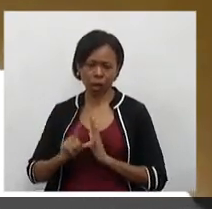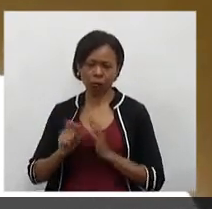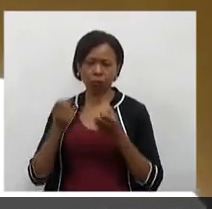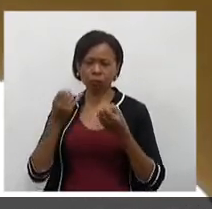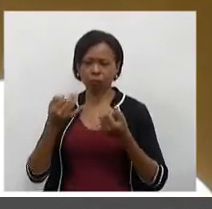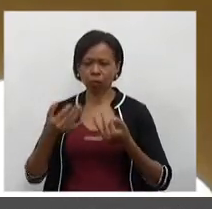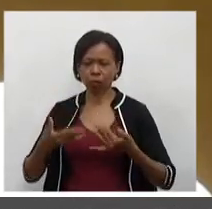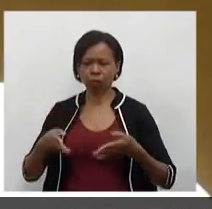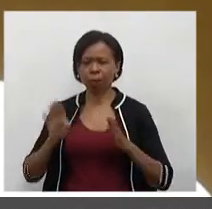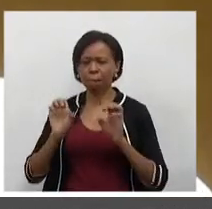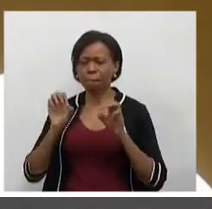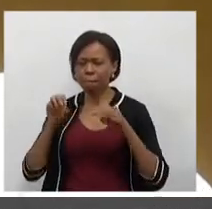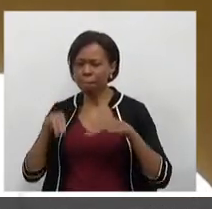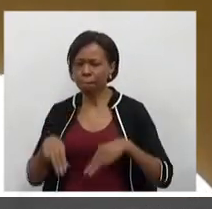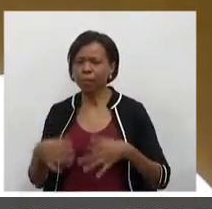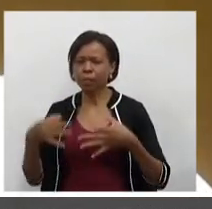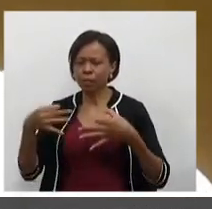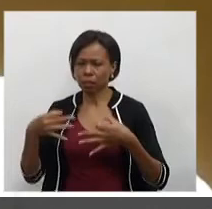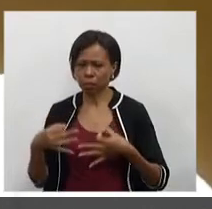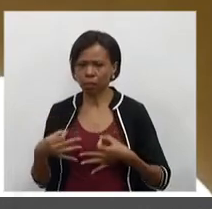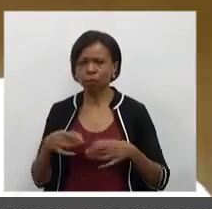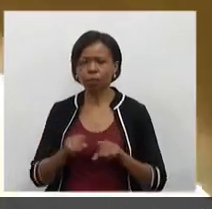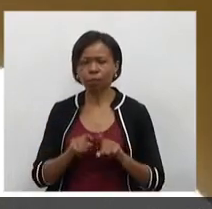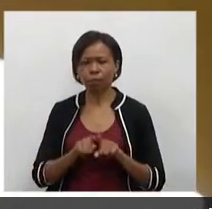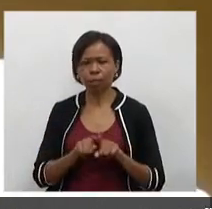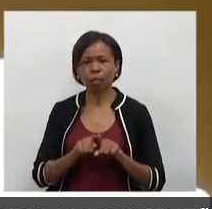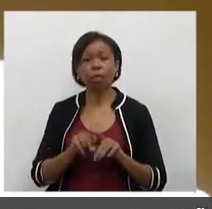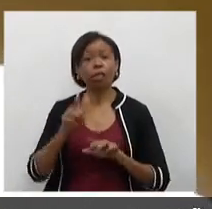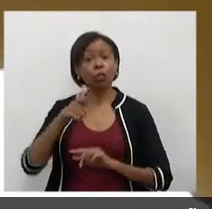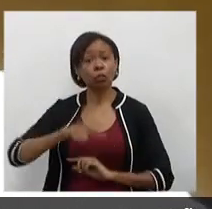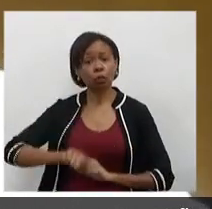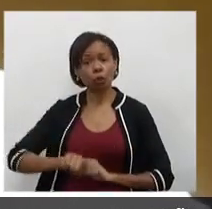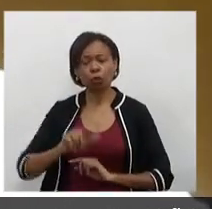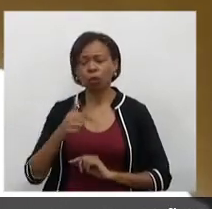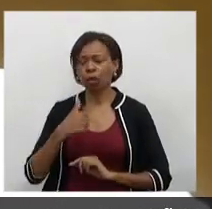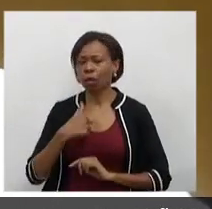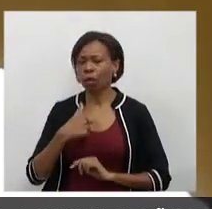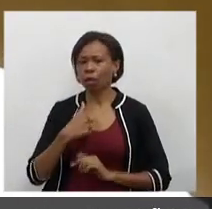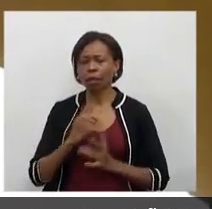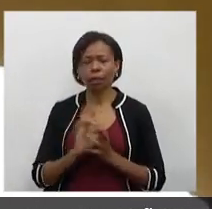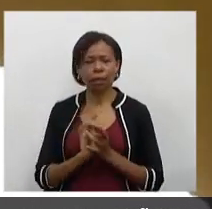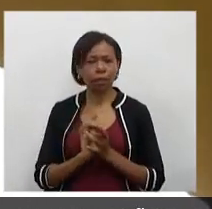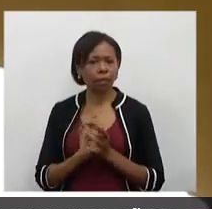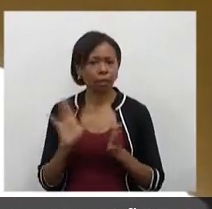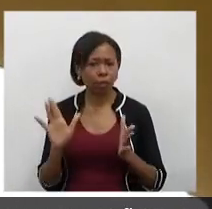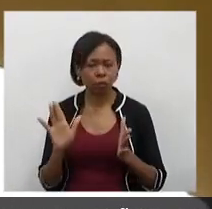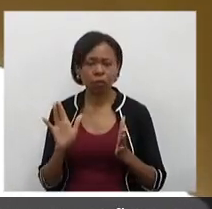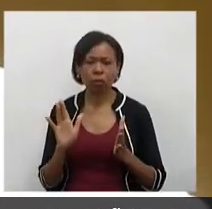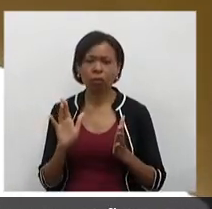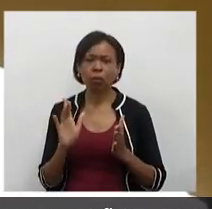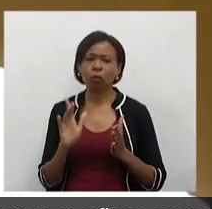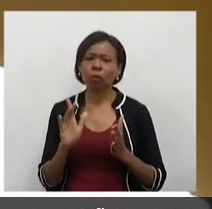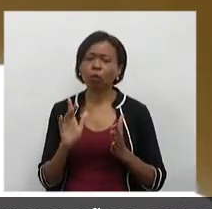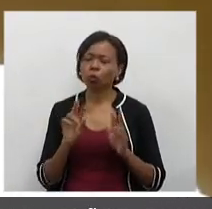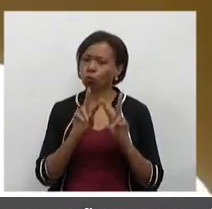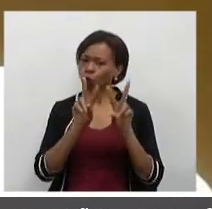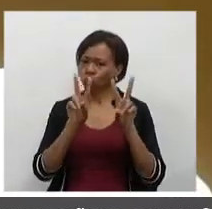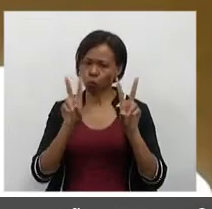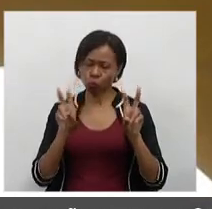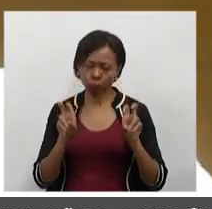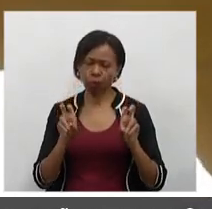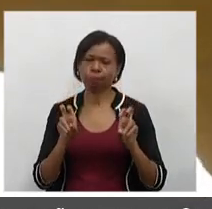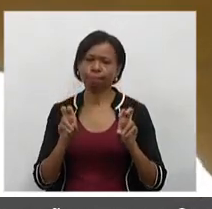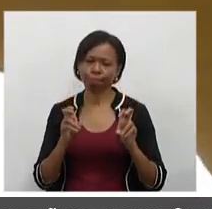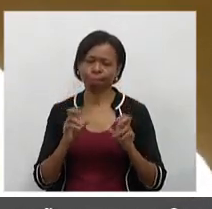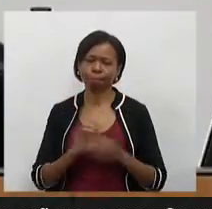parte do Estado. E, mais uma vez, eu me coloco também à disposição dos senhores e das senhoras para essa questão. Muito